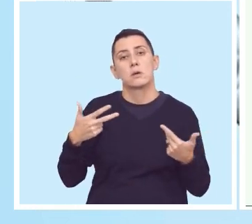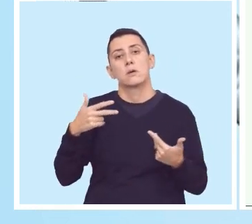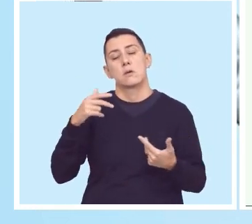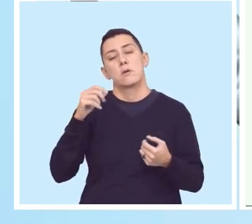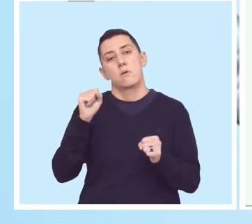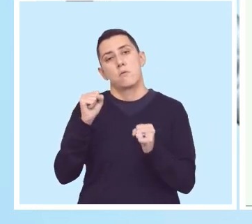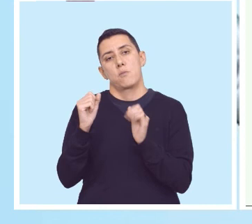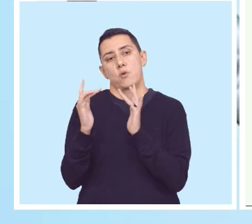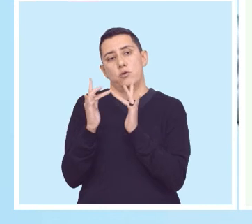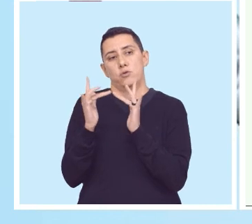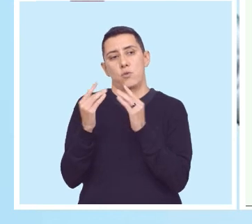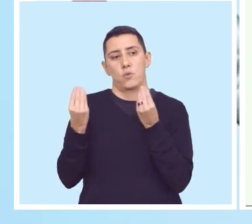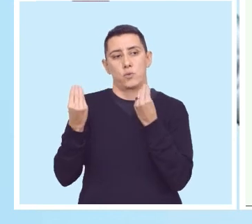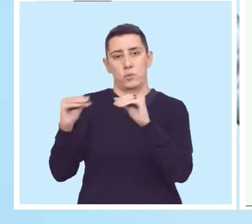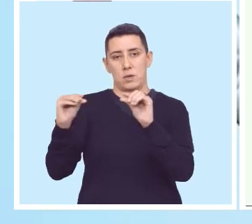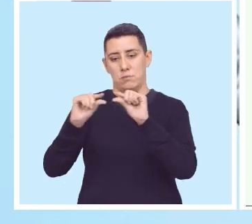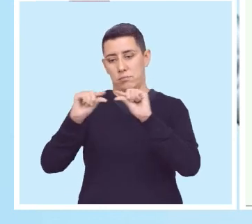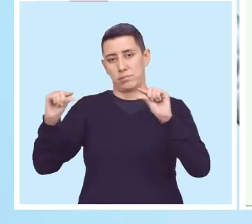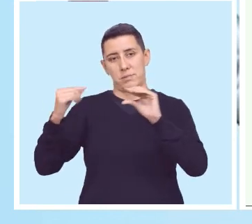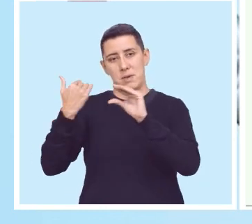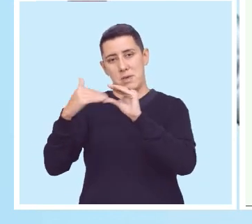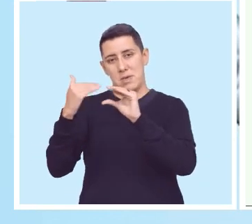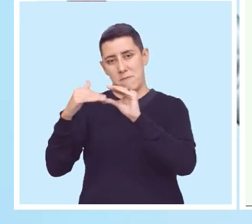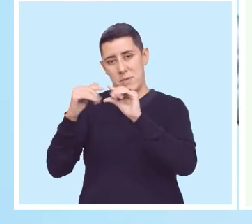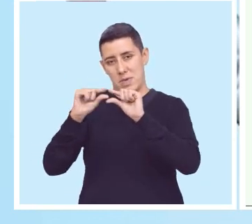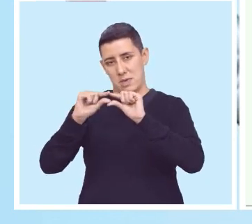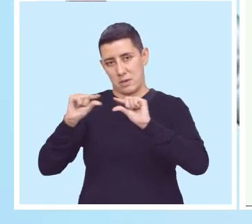meu contato, Rodrigo Freitas,